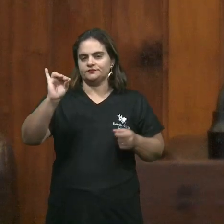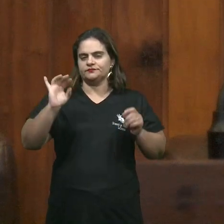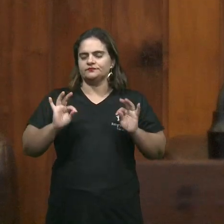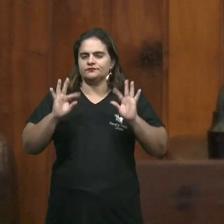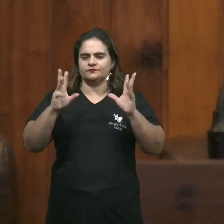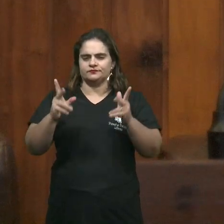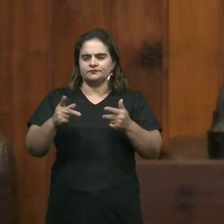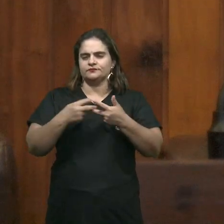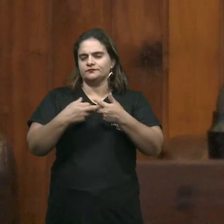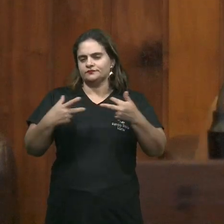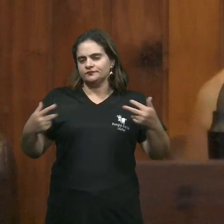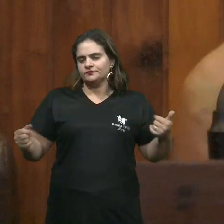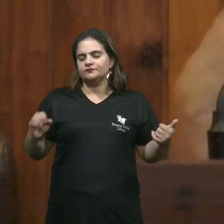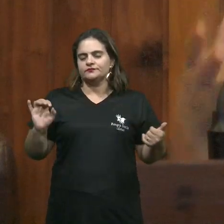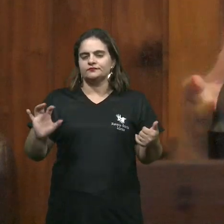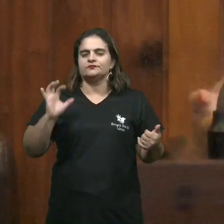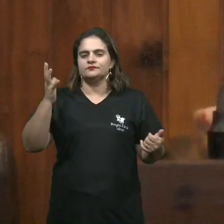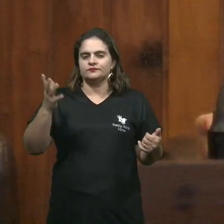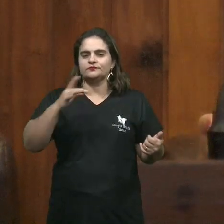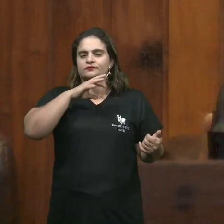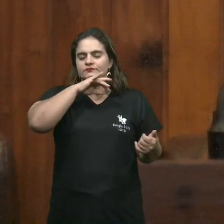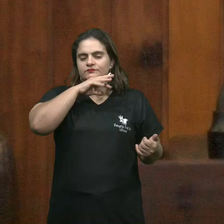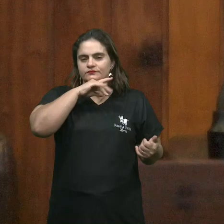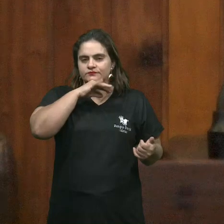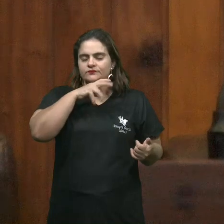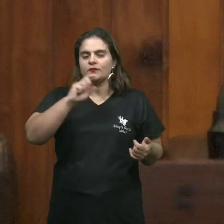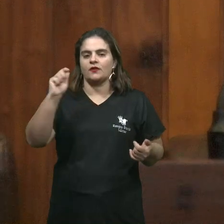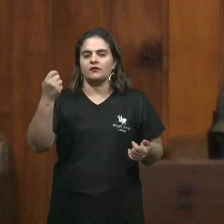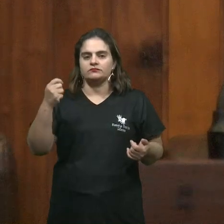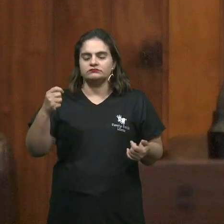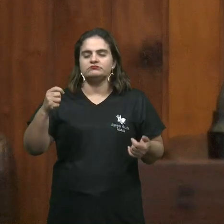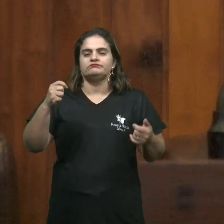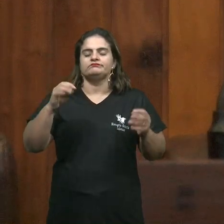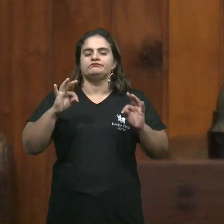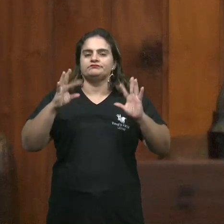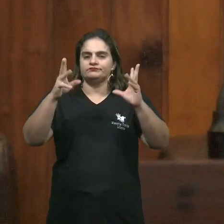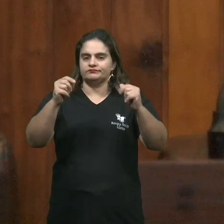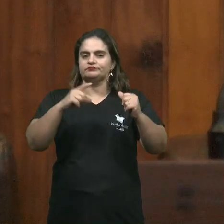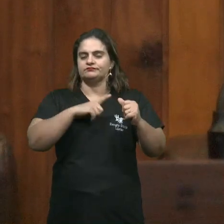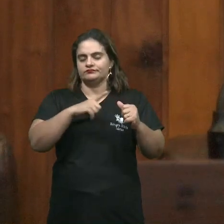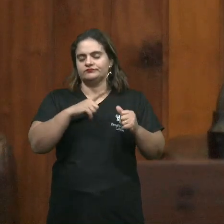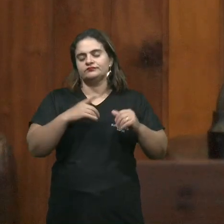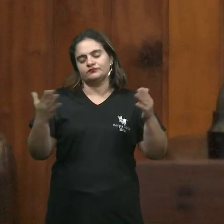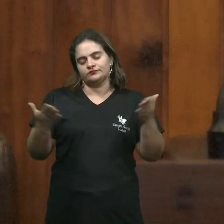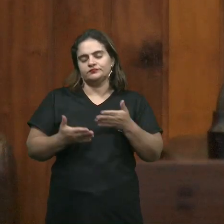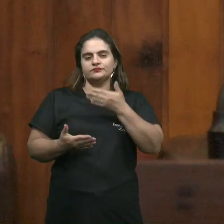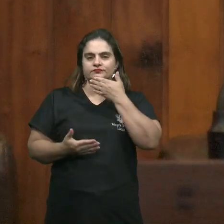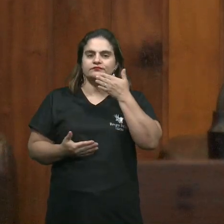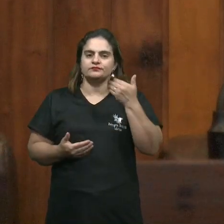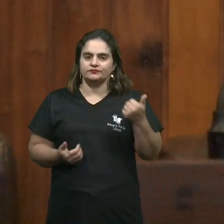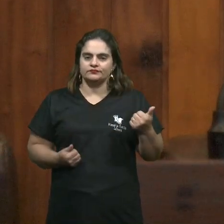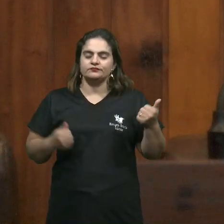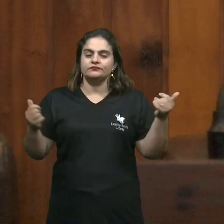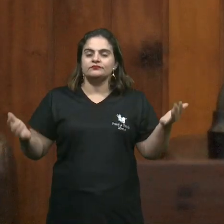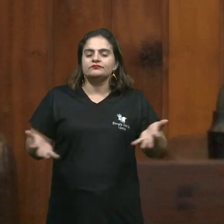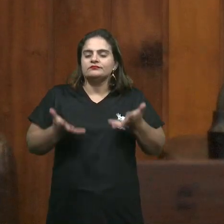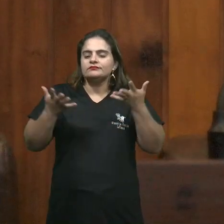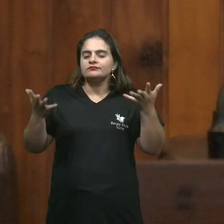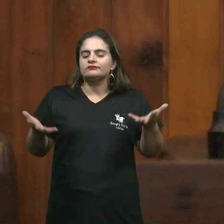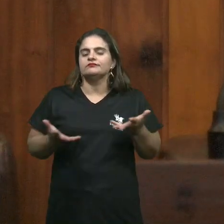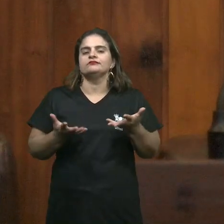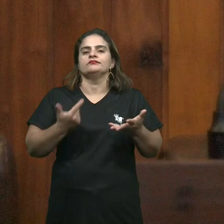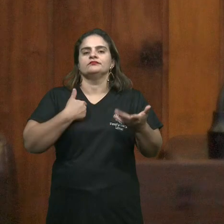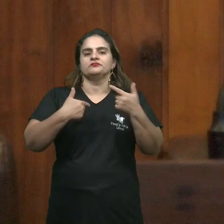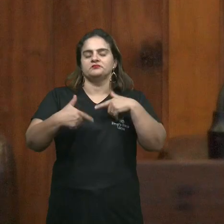isso que elas passam, que as demais passam, com certeza, isso vai ficar mais leve, menos